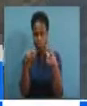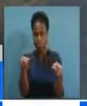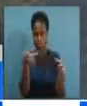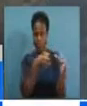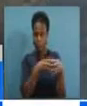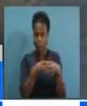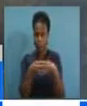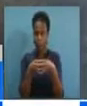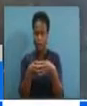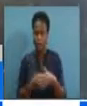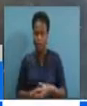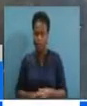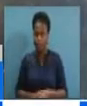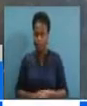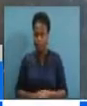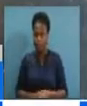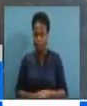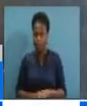recinto.